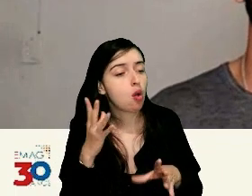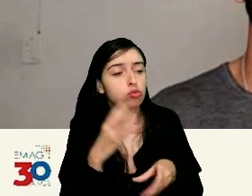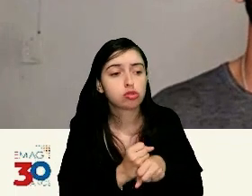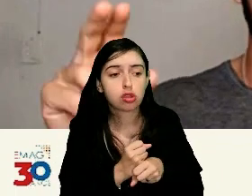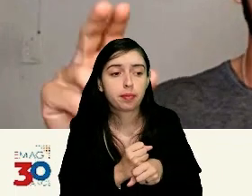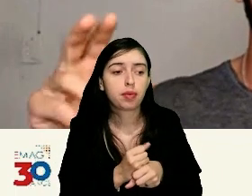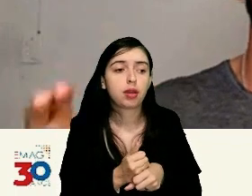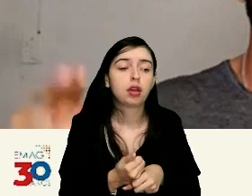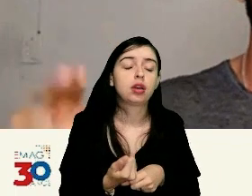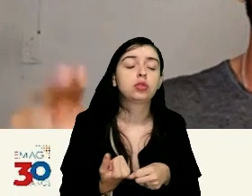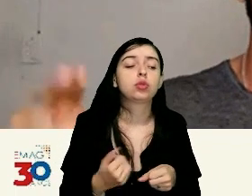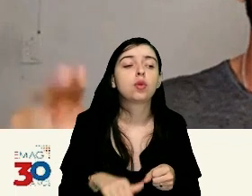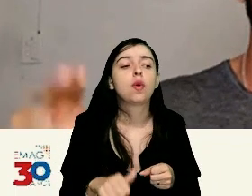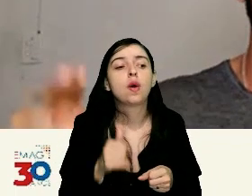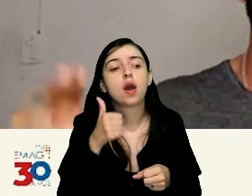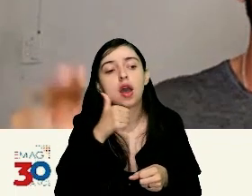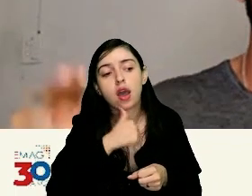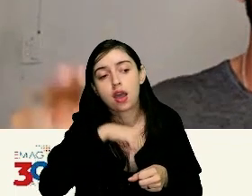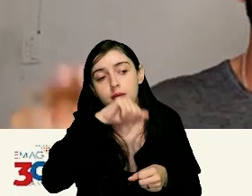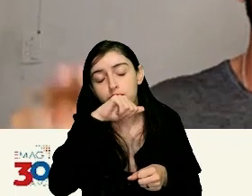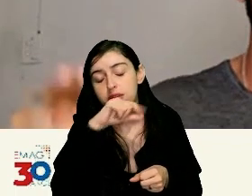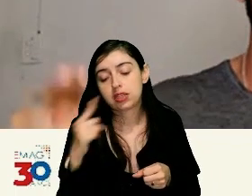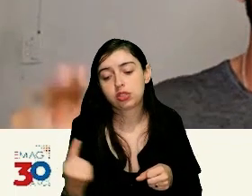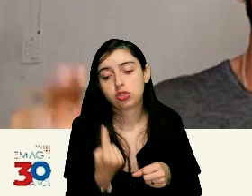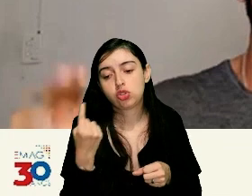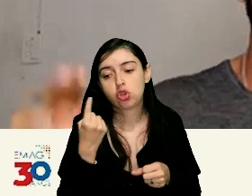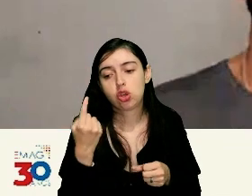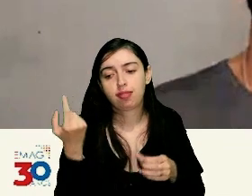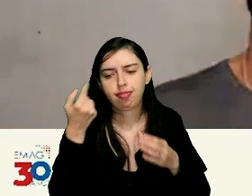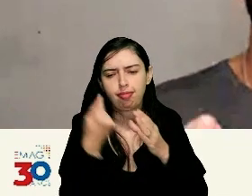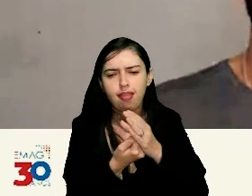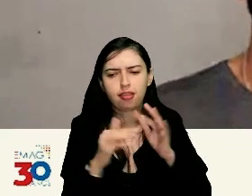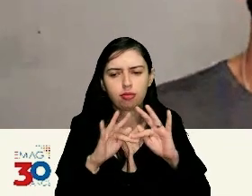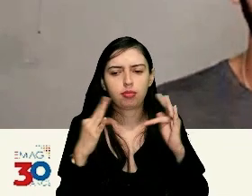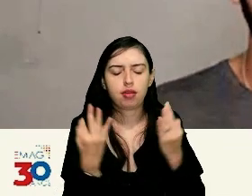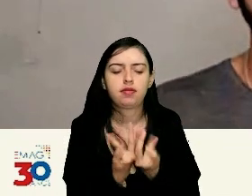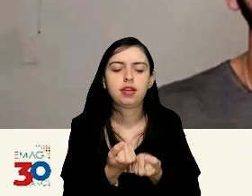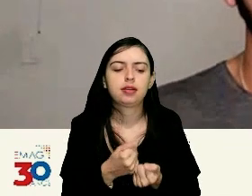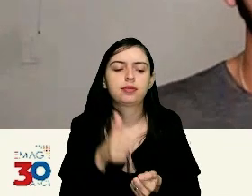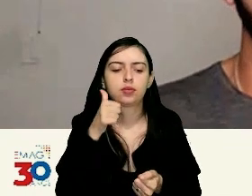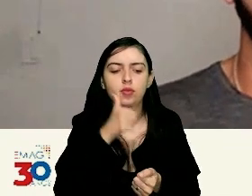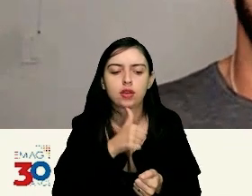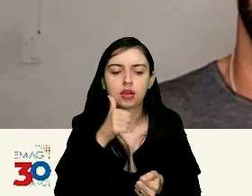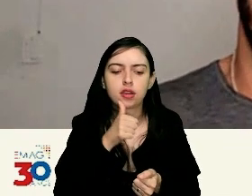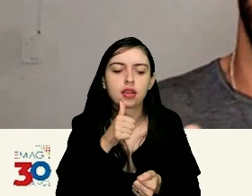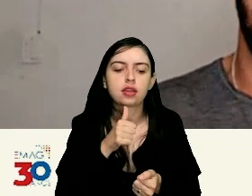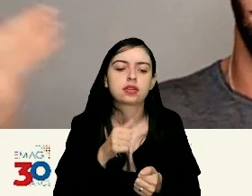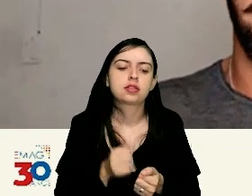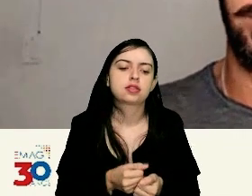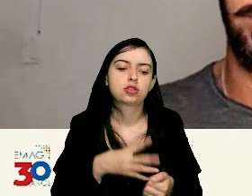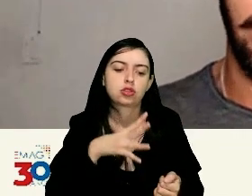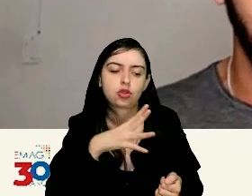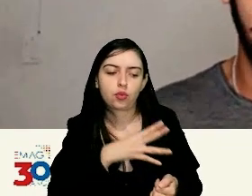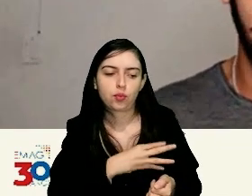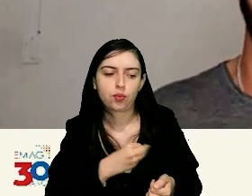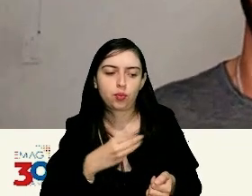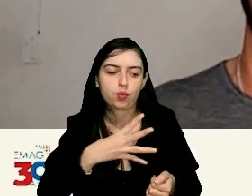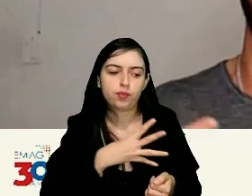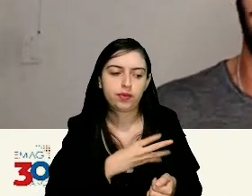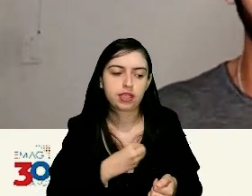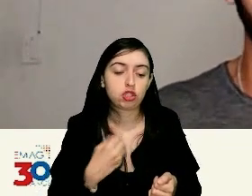famílias configuradas tradicionalmente, mas as mulheres ainda continuam tendo uma maternidade solo, porque esse pai está ausente